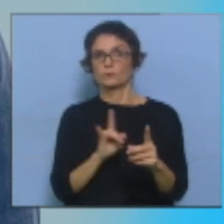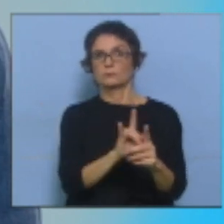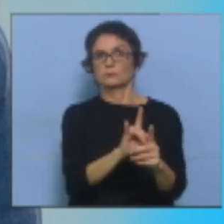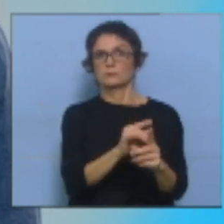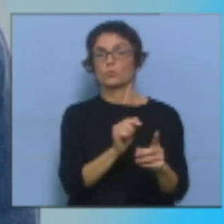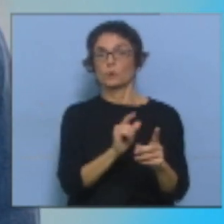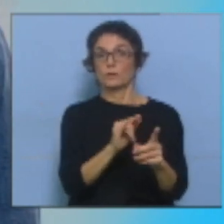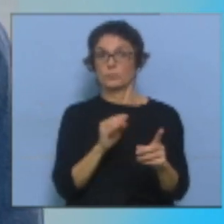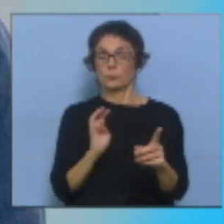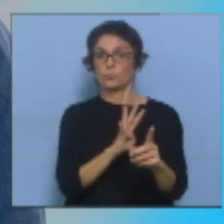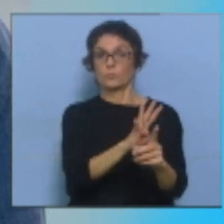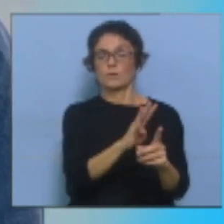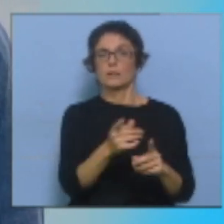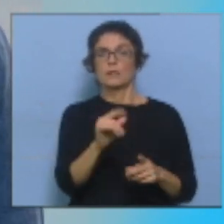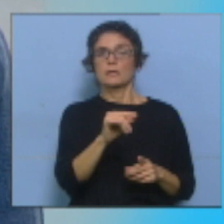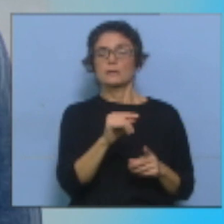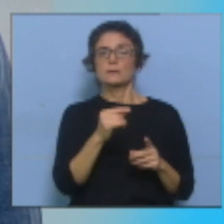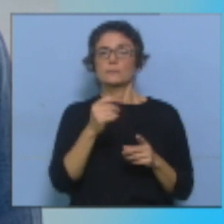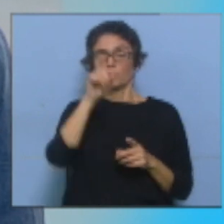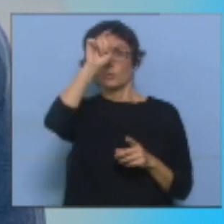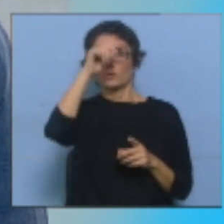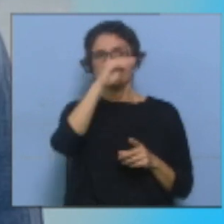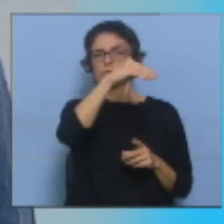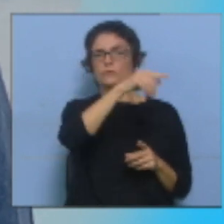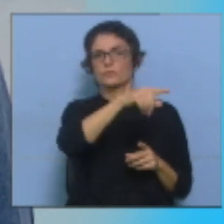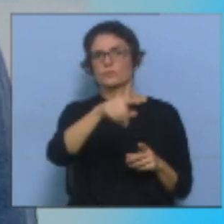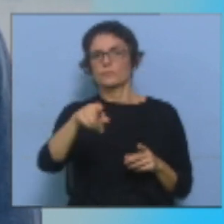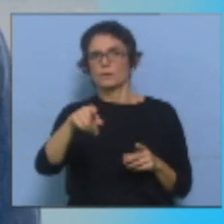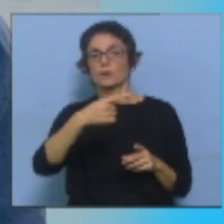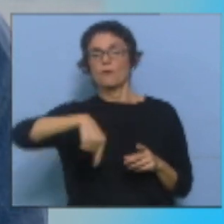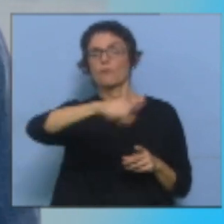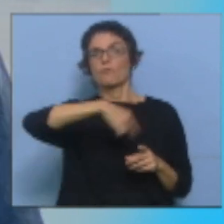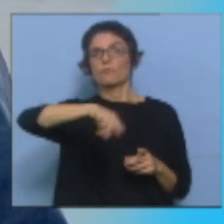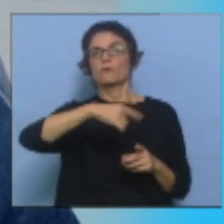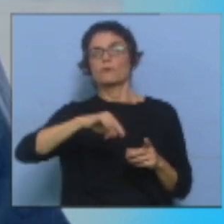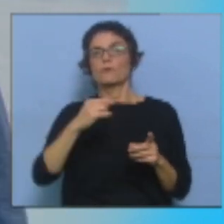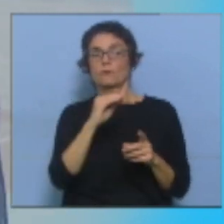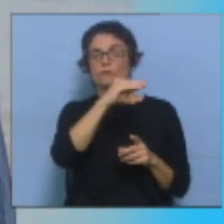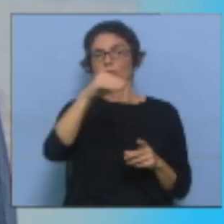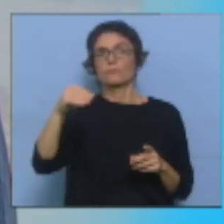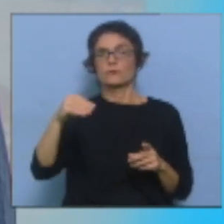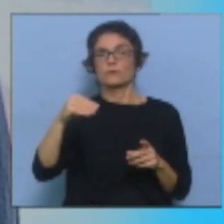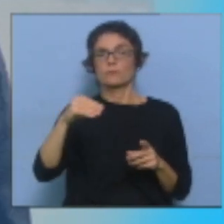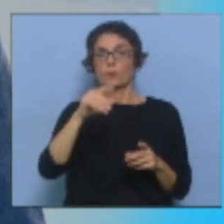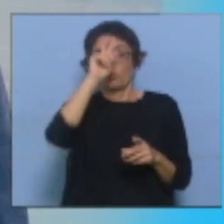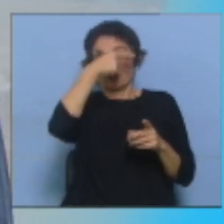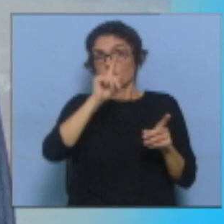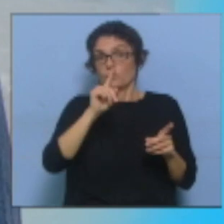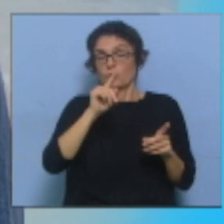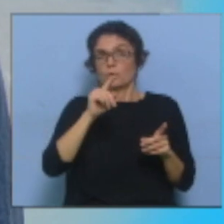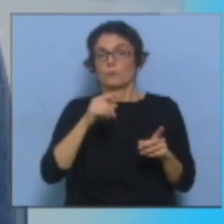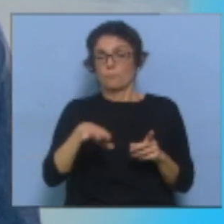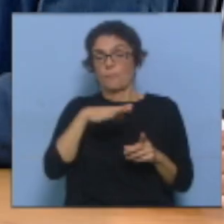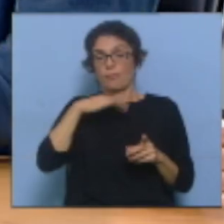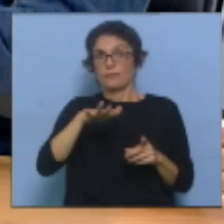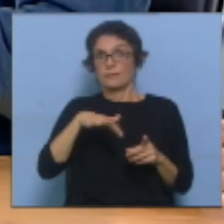muita carga, não é? Esta questão. E por isso, do Egito chamei o meu filho, também nós fomos chamados, não do Egito, mas desta terra de onde vimos, de Tires,